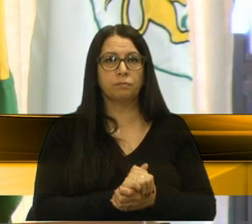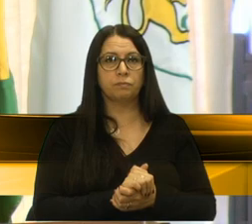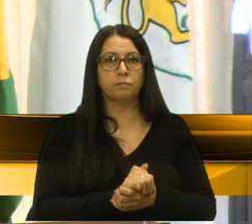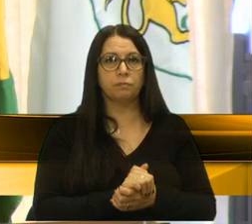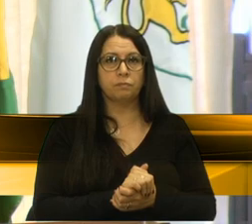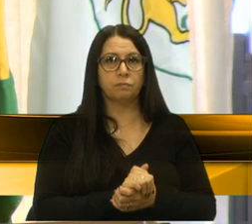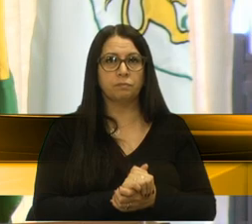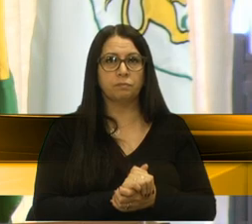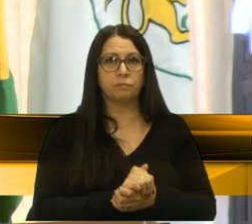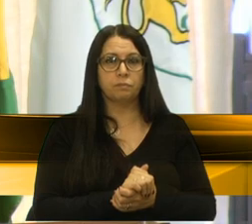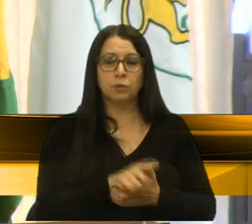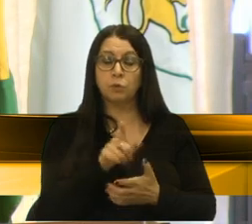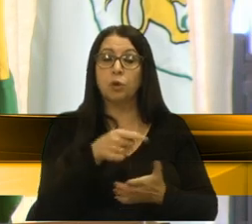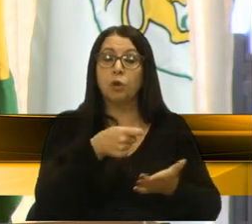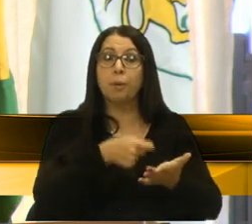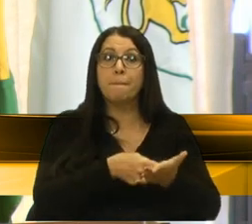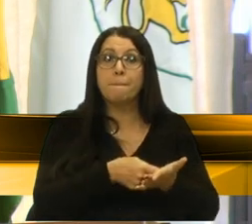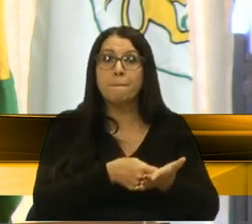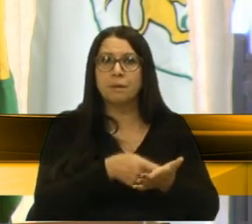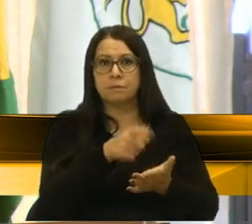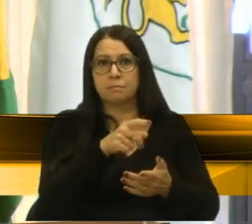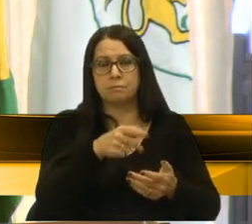O senhor é obrigado a pagar.